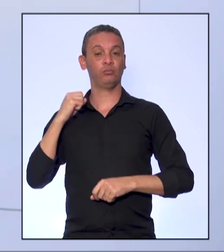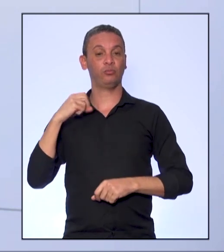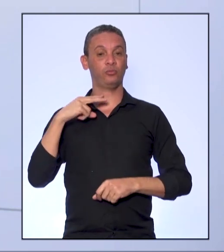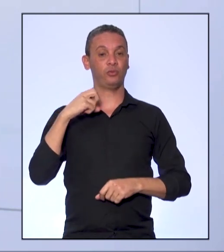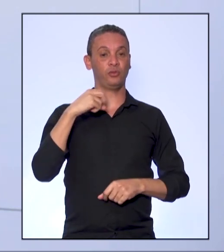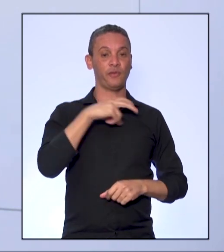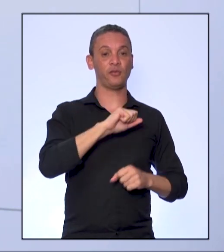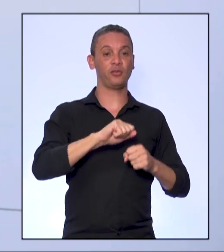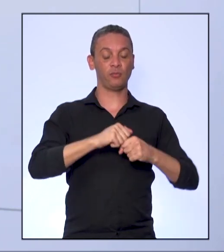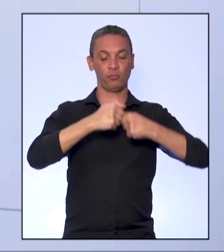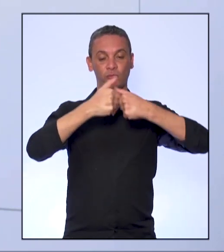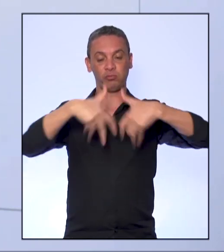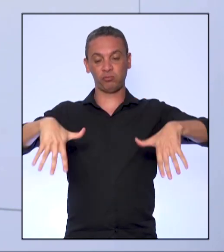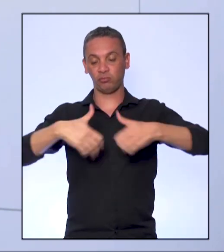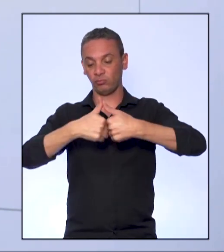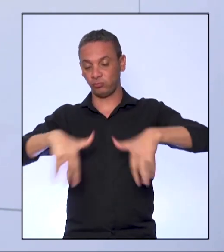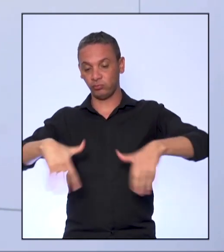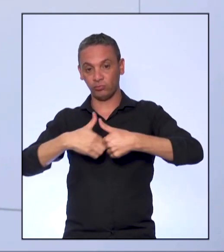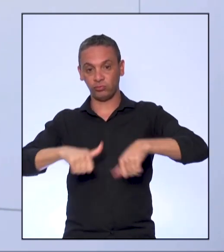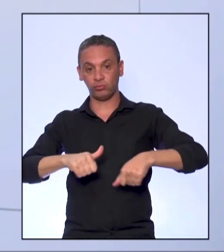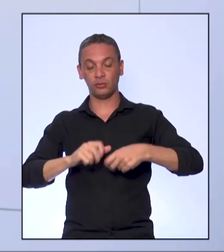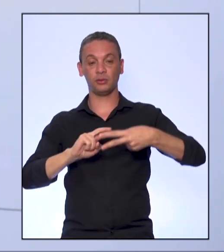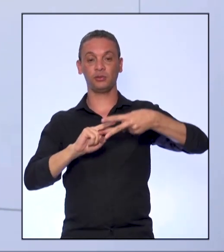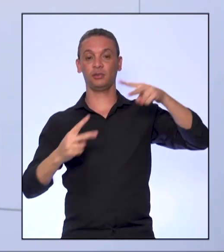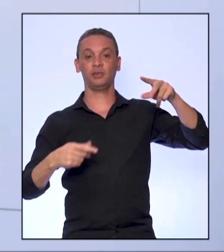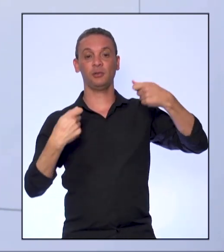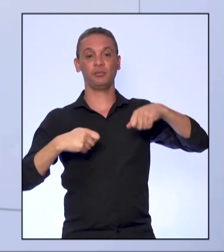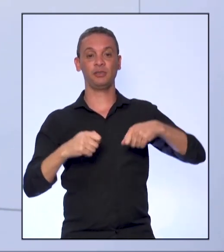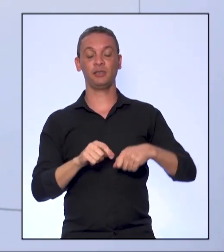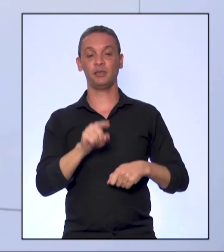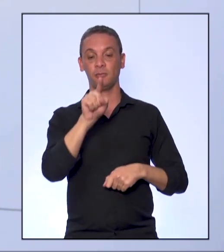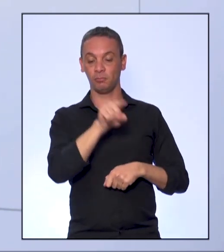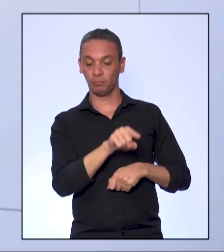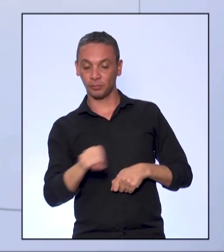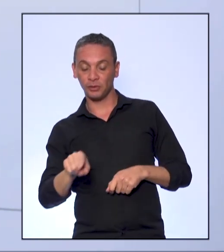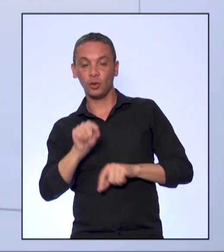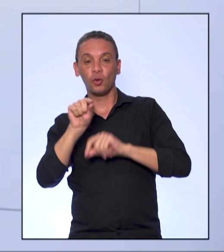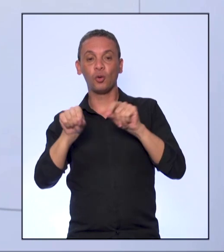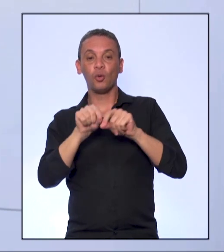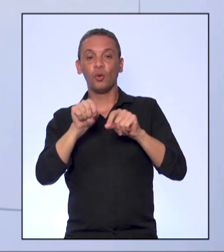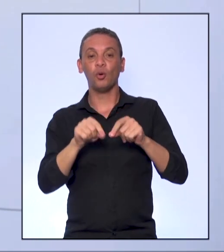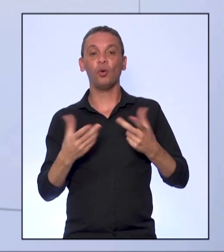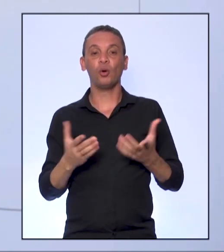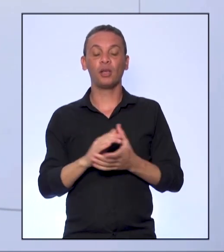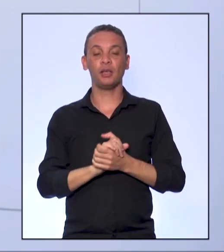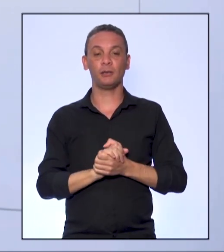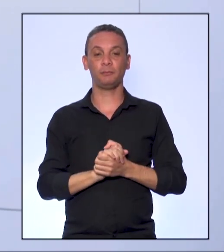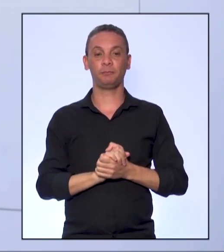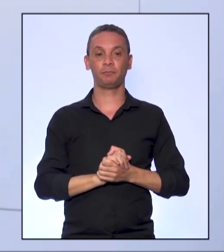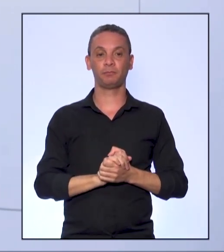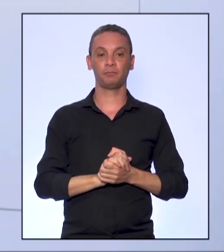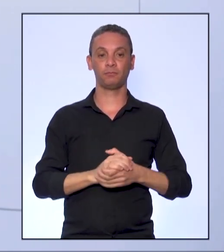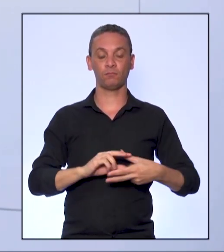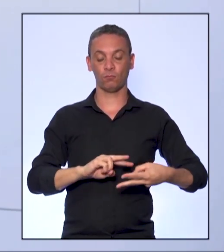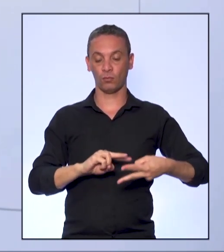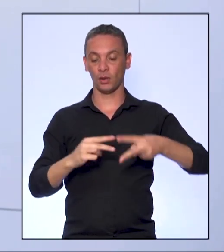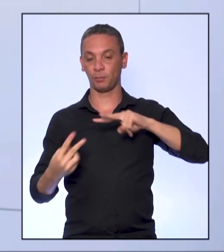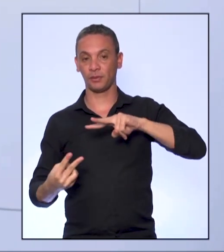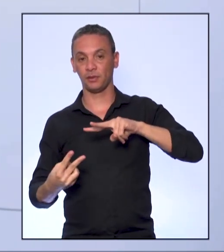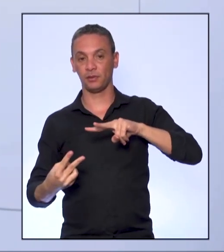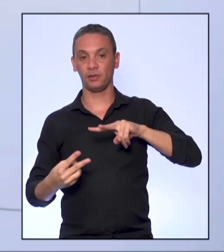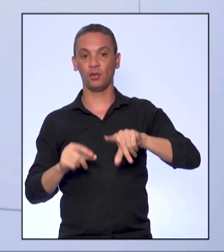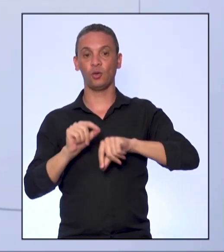tem que se replicar, ele tem que replicar o material genético dele. Então, o vírus, que é de RNA positivo, ele consegue